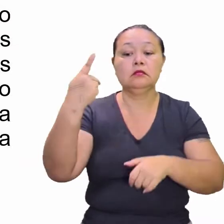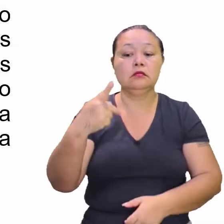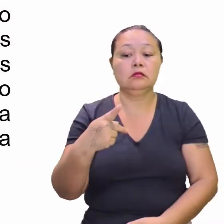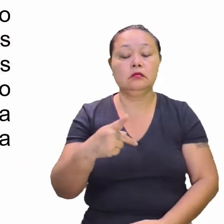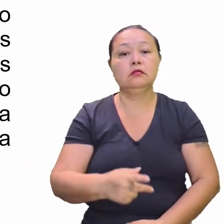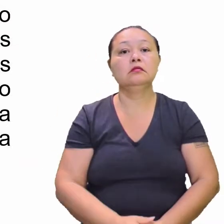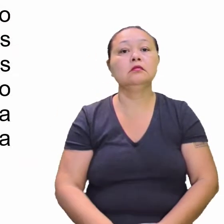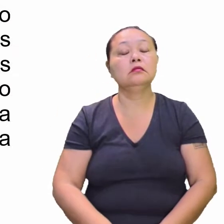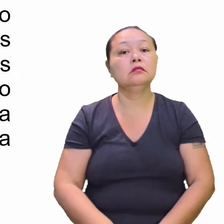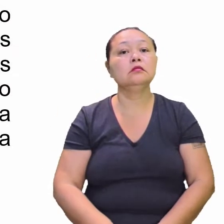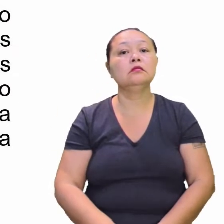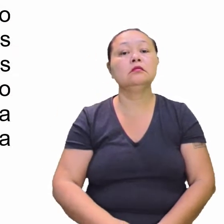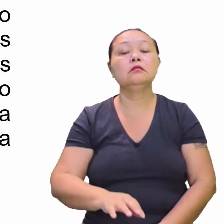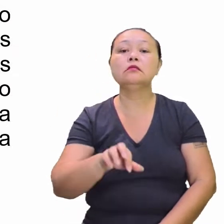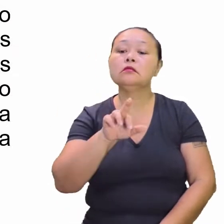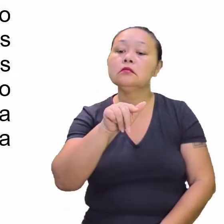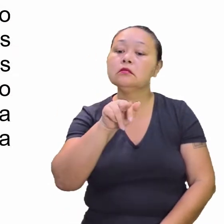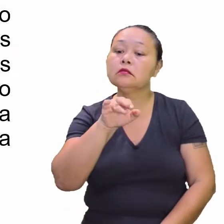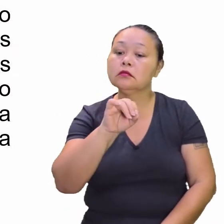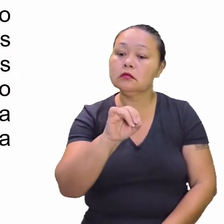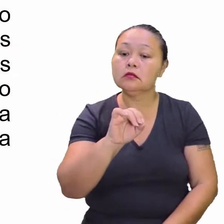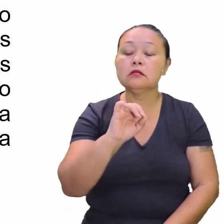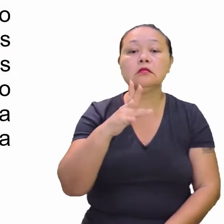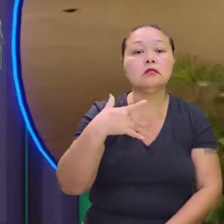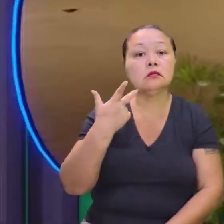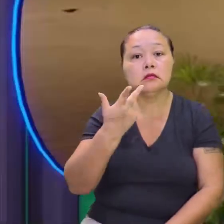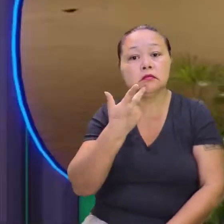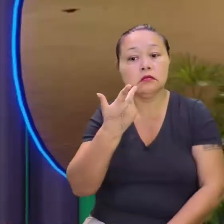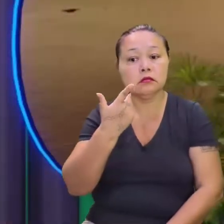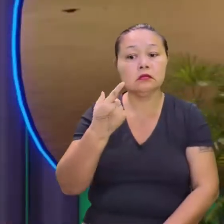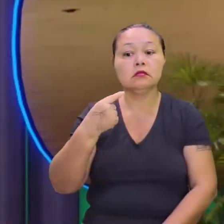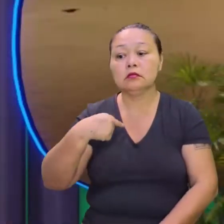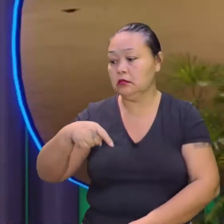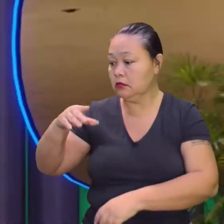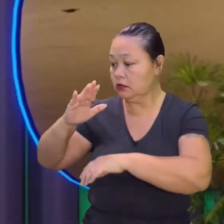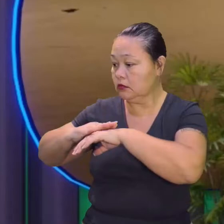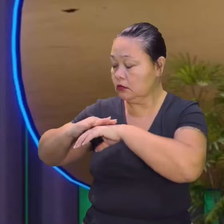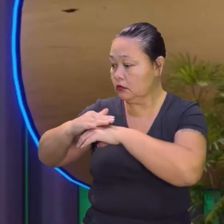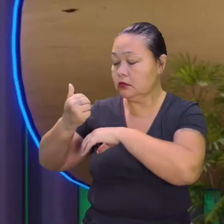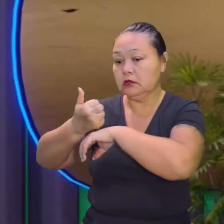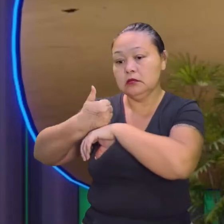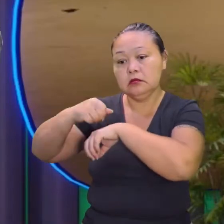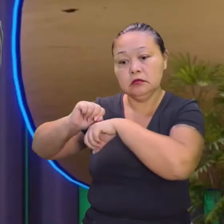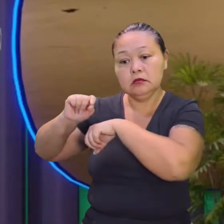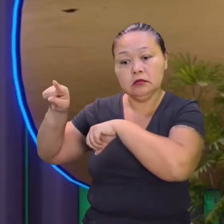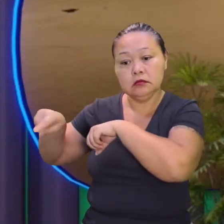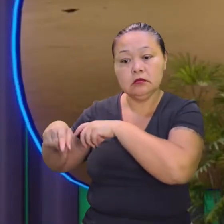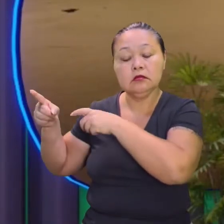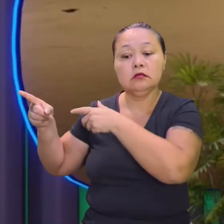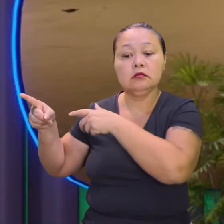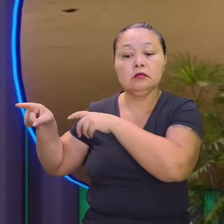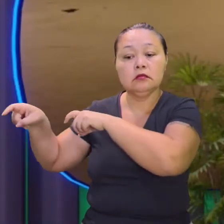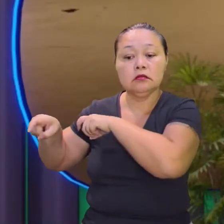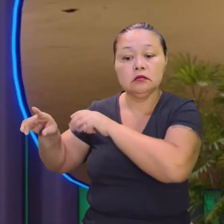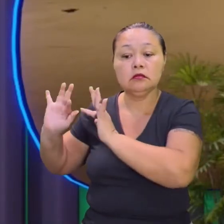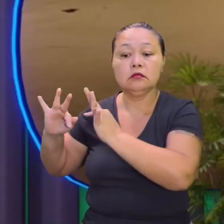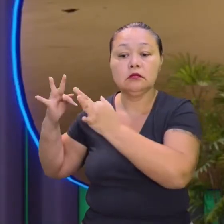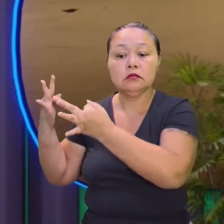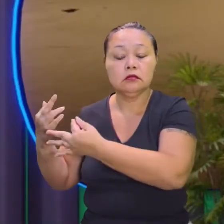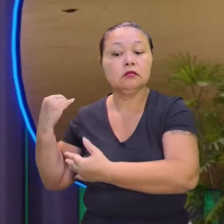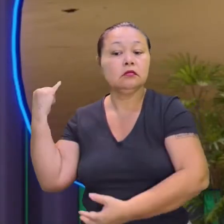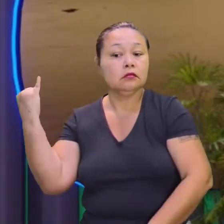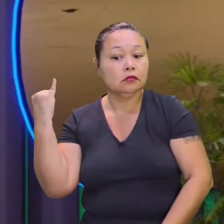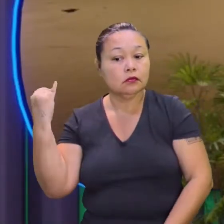local. Rogério, então, quer dizer que o agricultor familiar é muito importante também para a